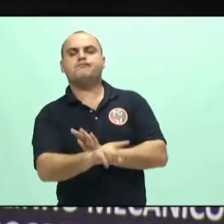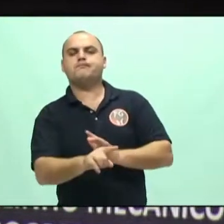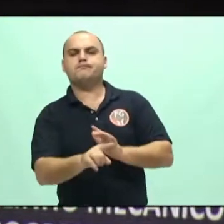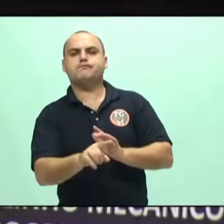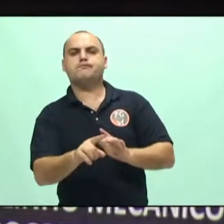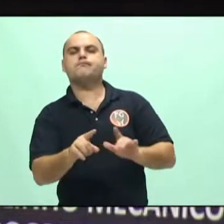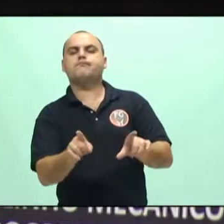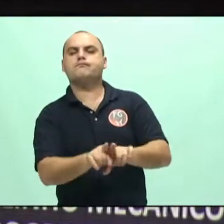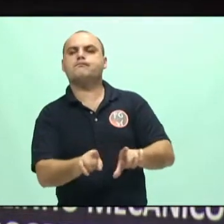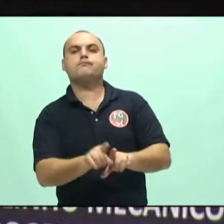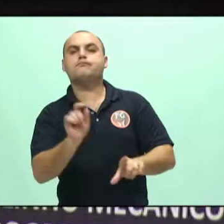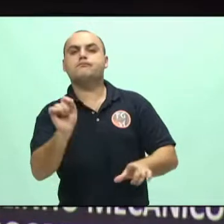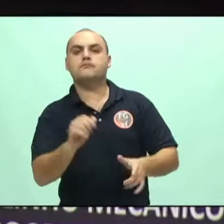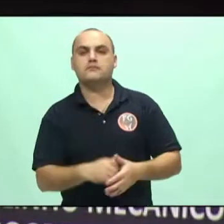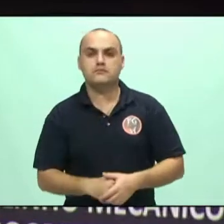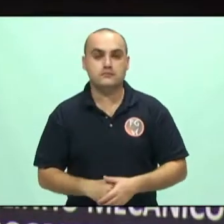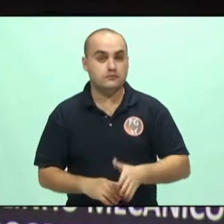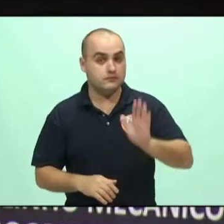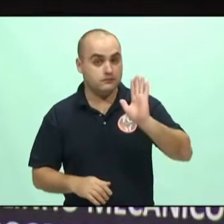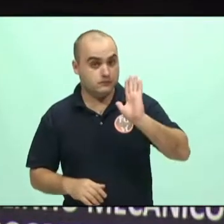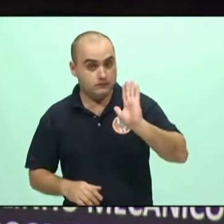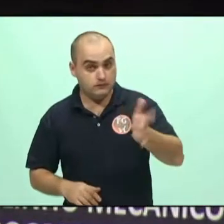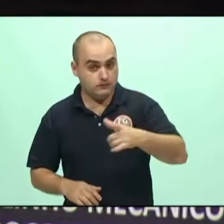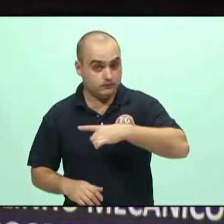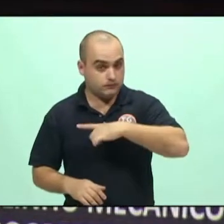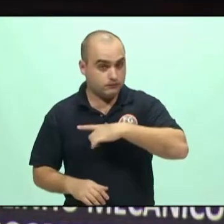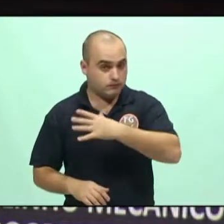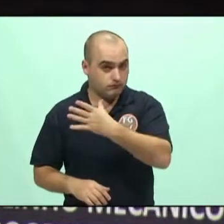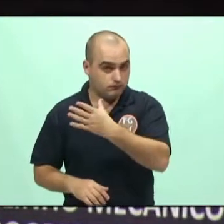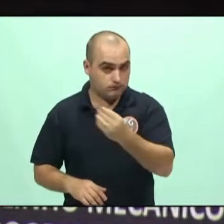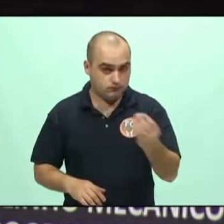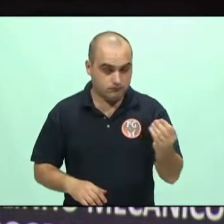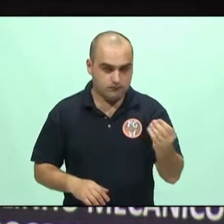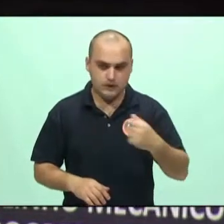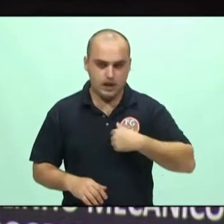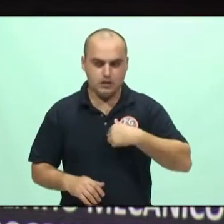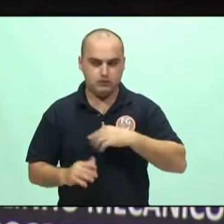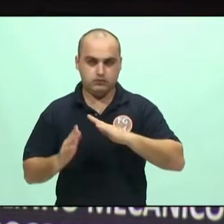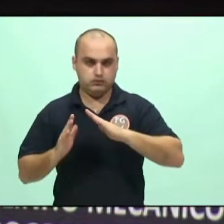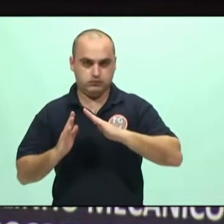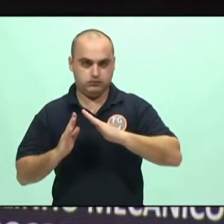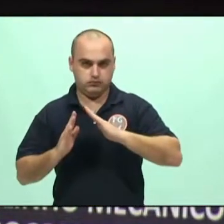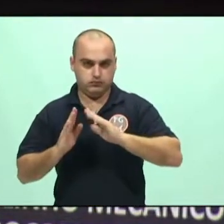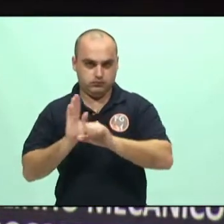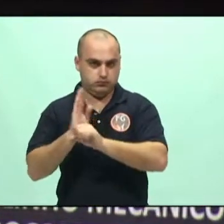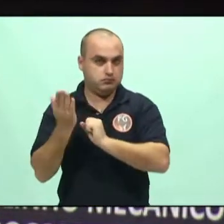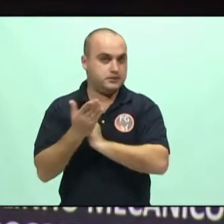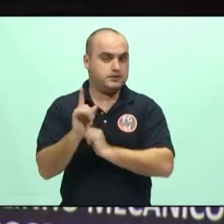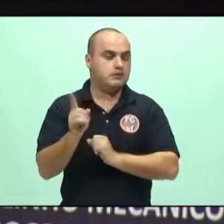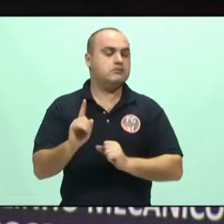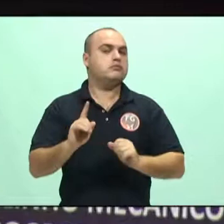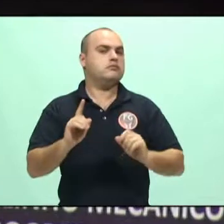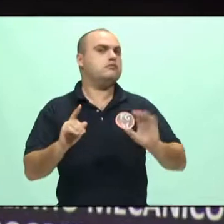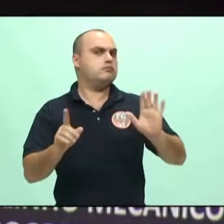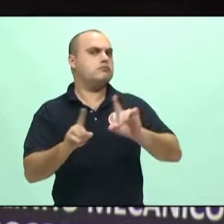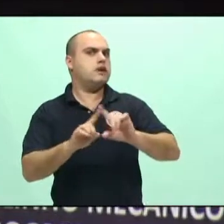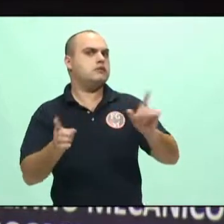agora já tem muito porque eu também recebi nosso morador do Bairro mas também recebi reclamações